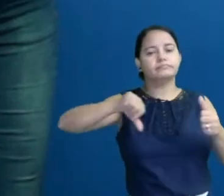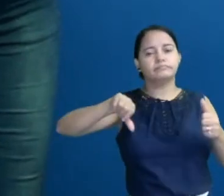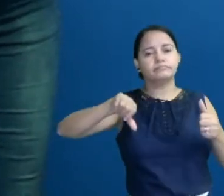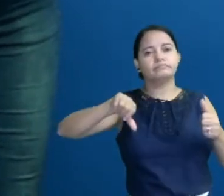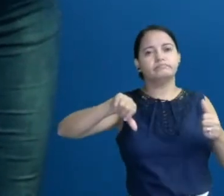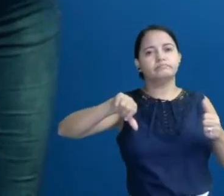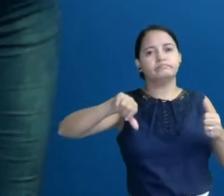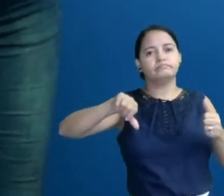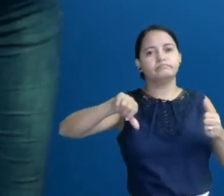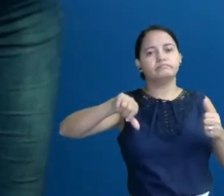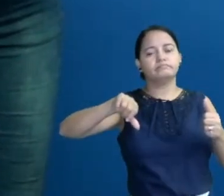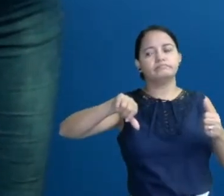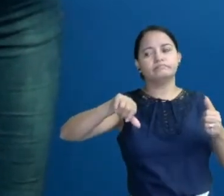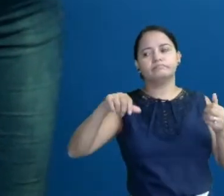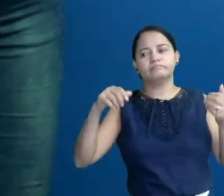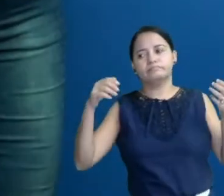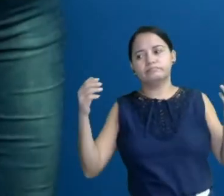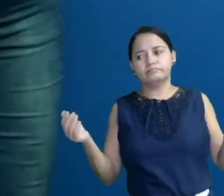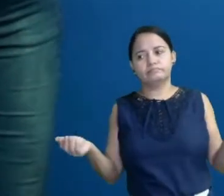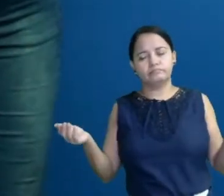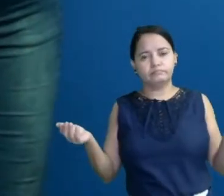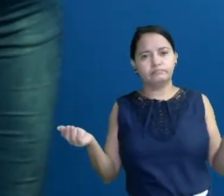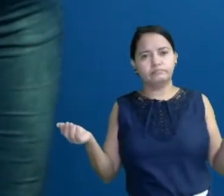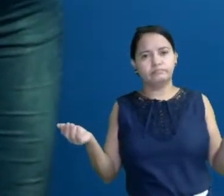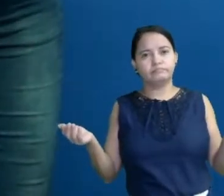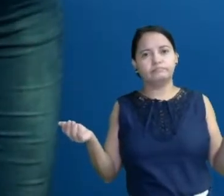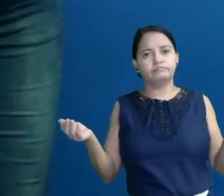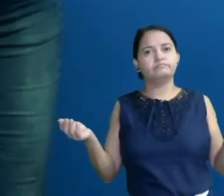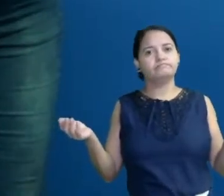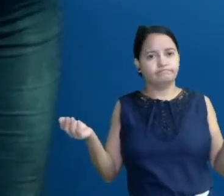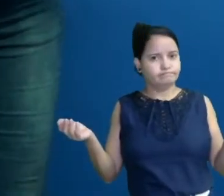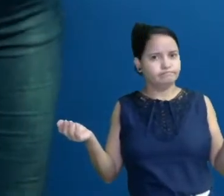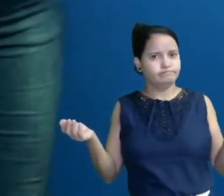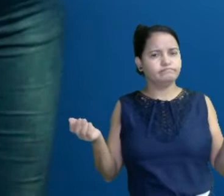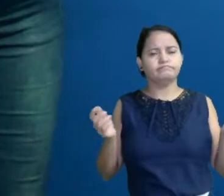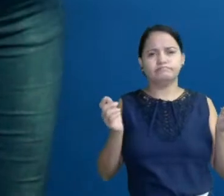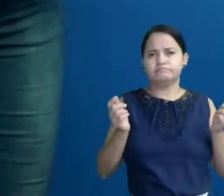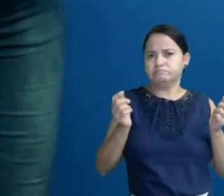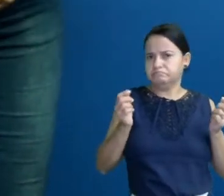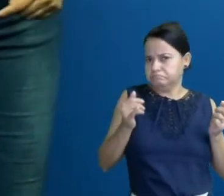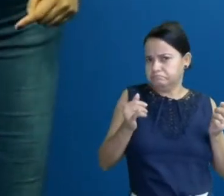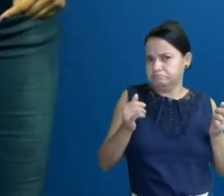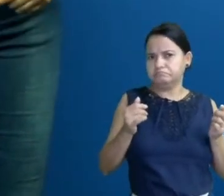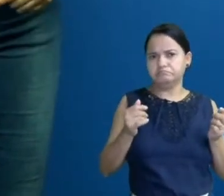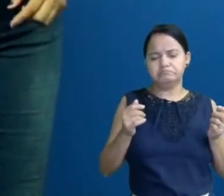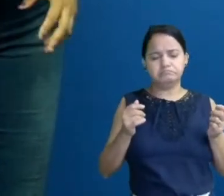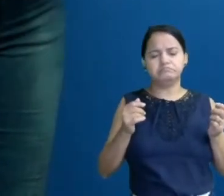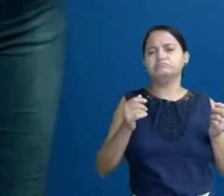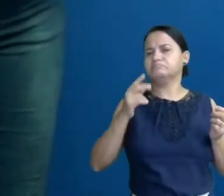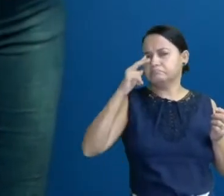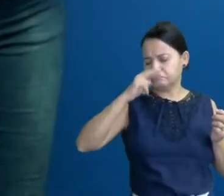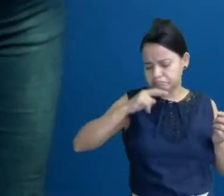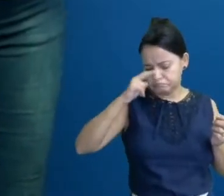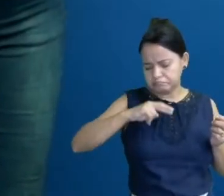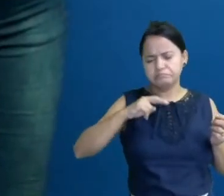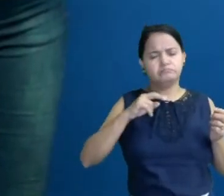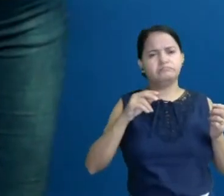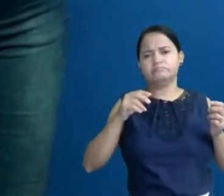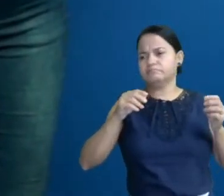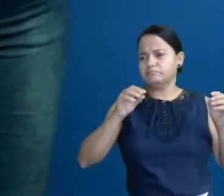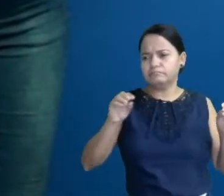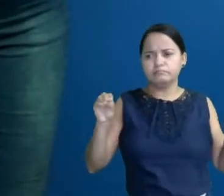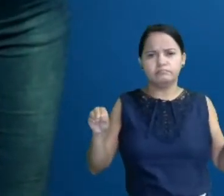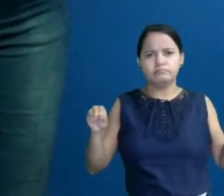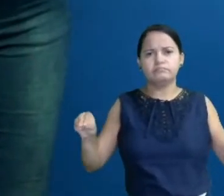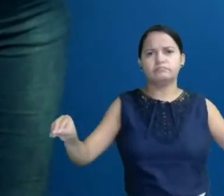bandeja na balança né nos pratos aí da balança se eu trocar o peso vai ser o